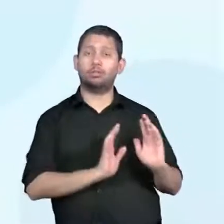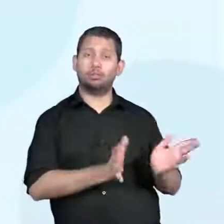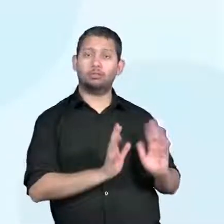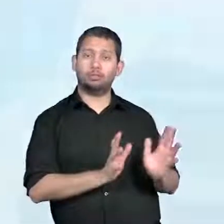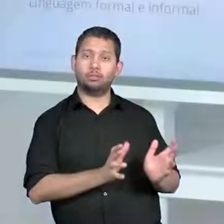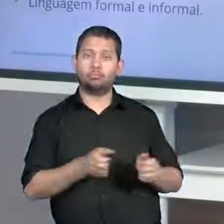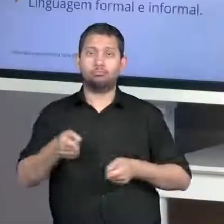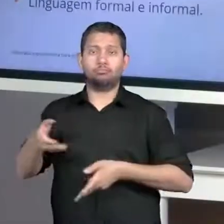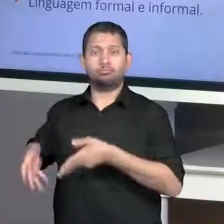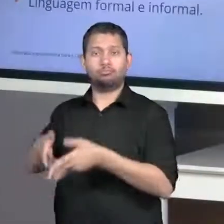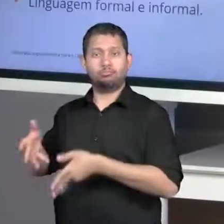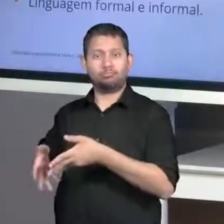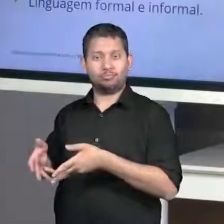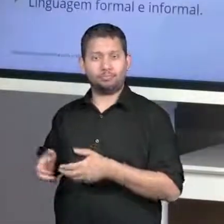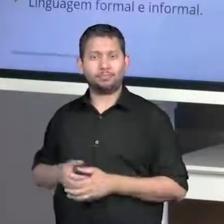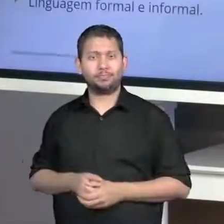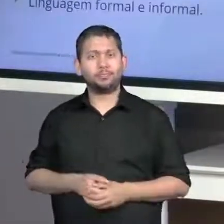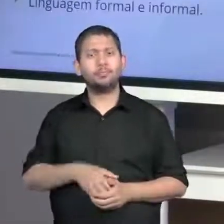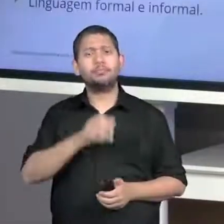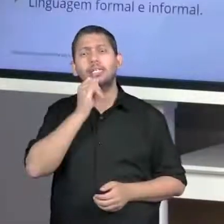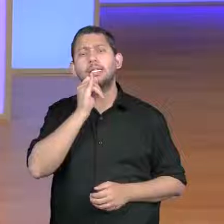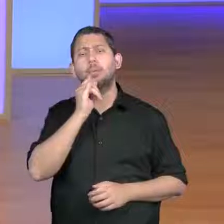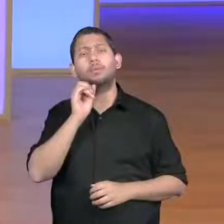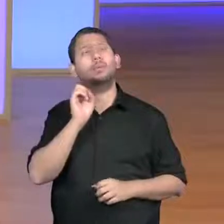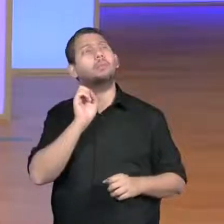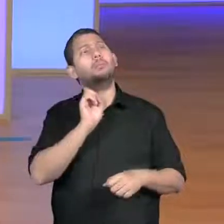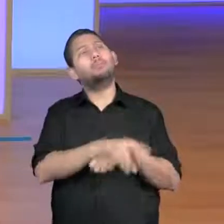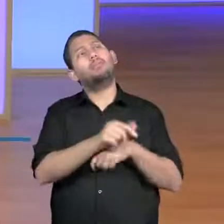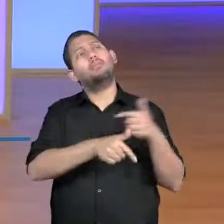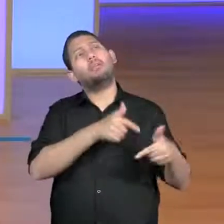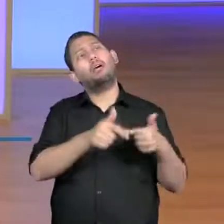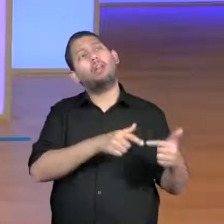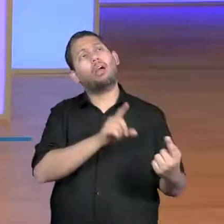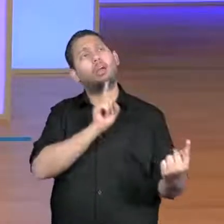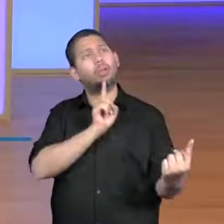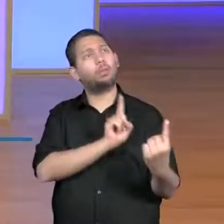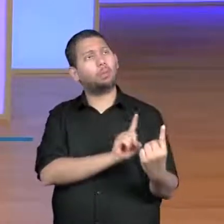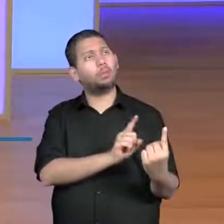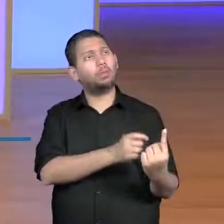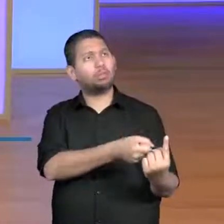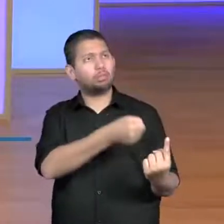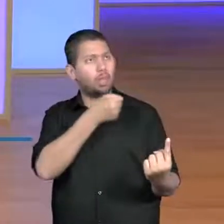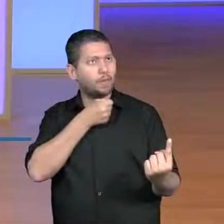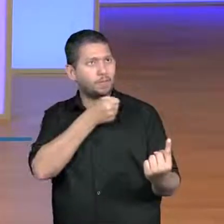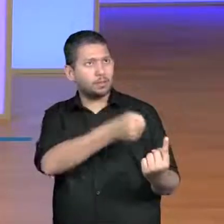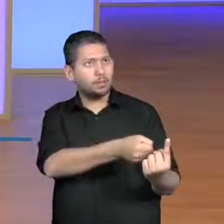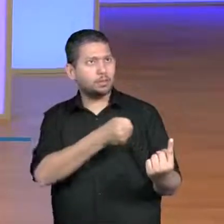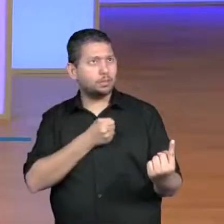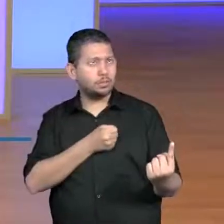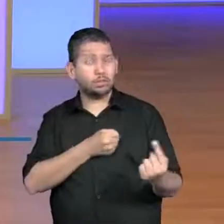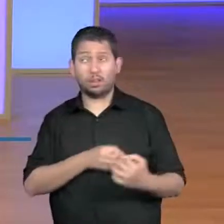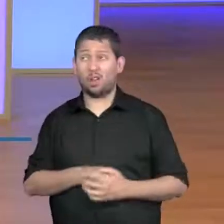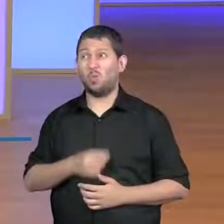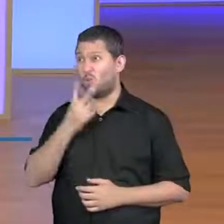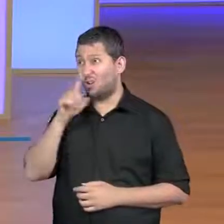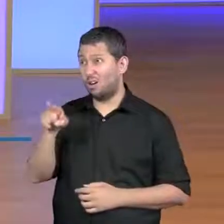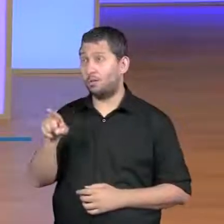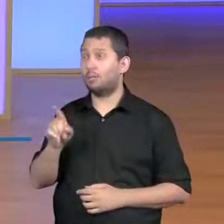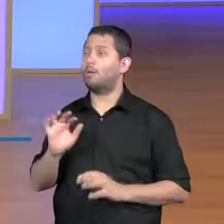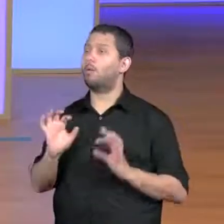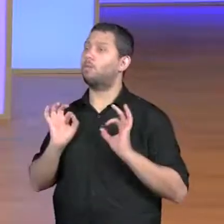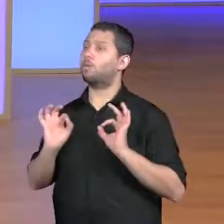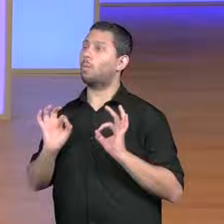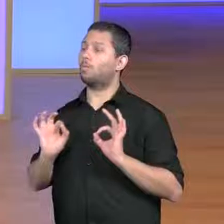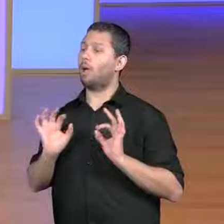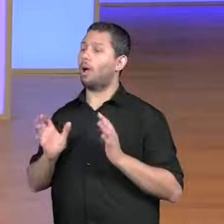supor que é uma entrevista de emprego. Você acha que é mais formal ou informal? Eu acho que ela fica formal. É mais porque formal, você né? quer passar aquela sua imagem, aquele seu